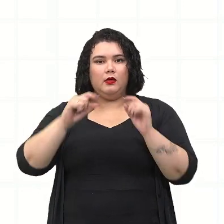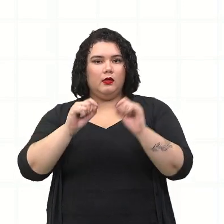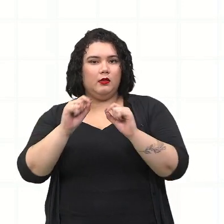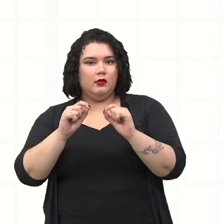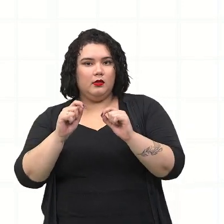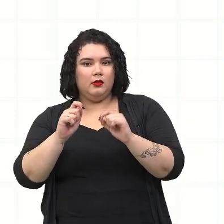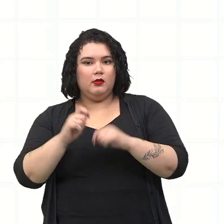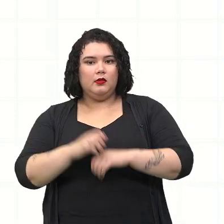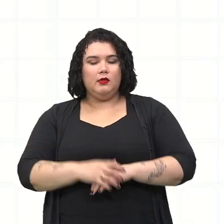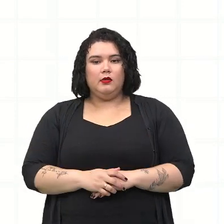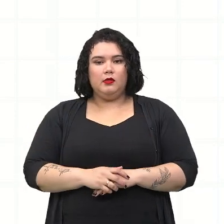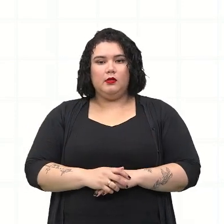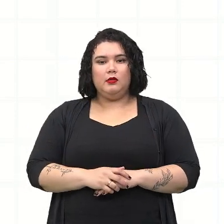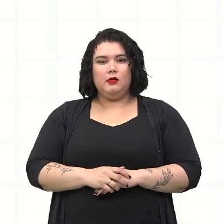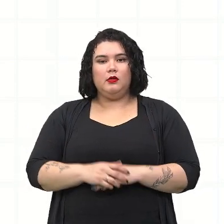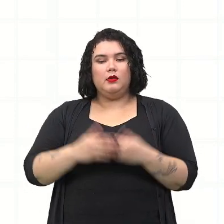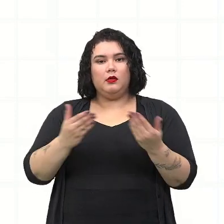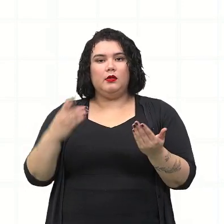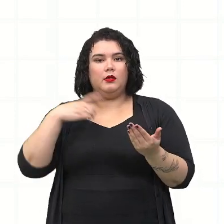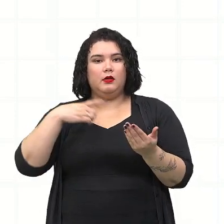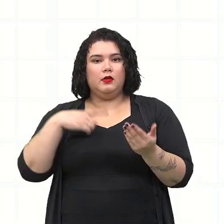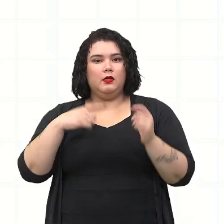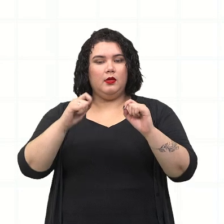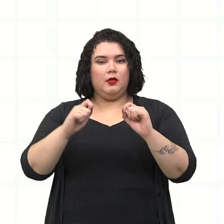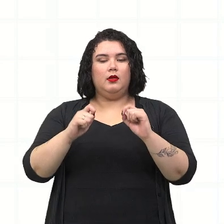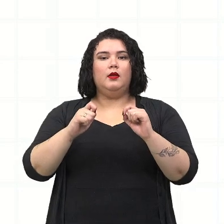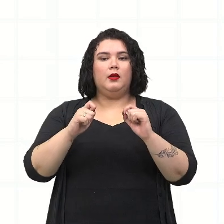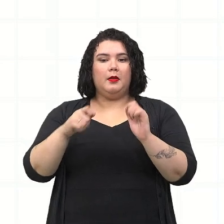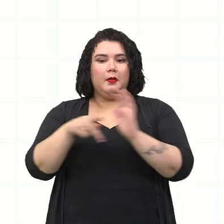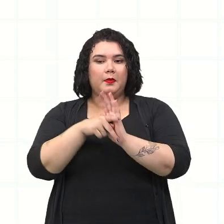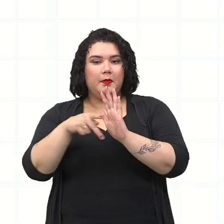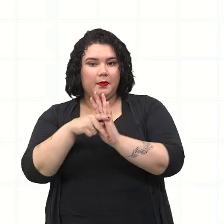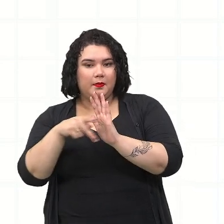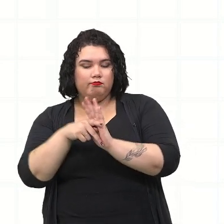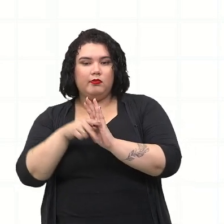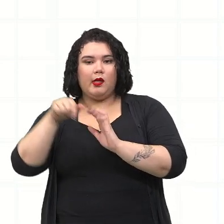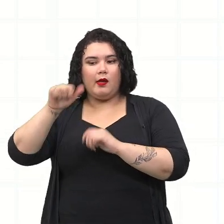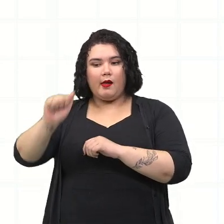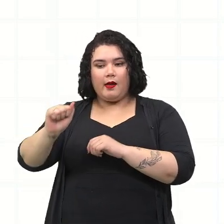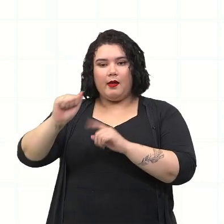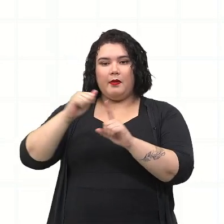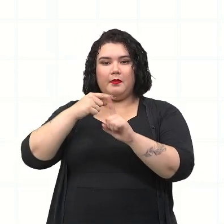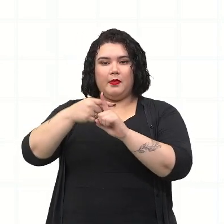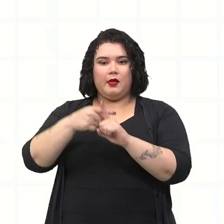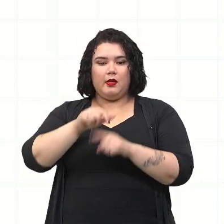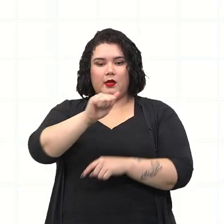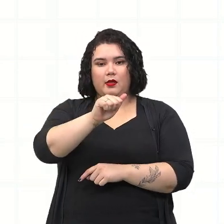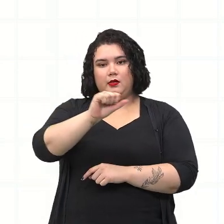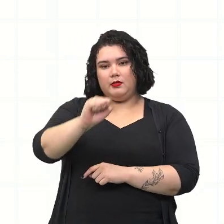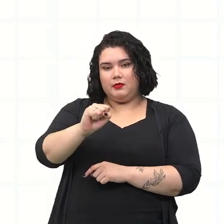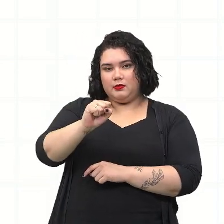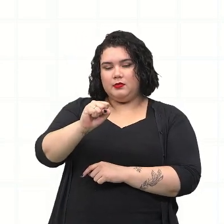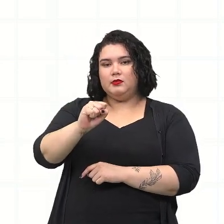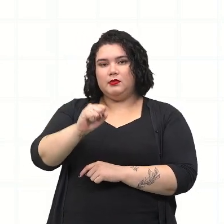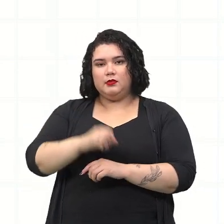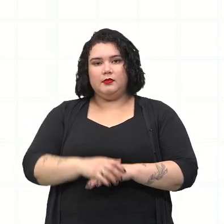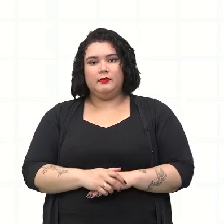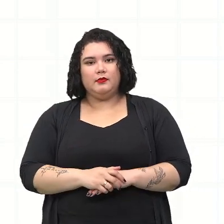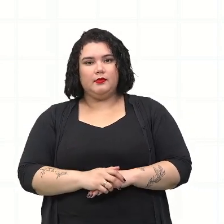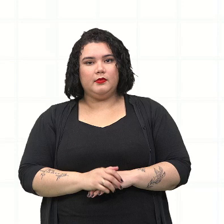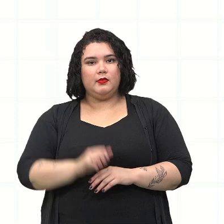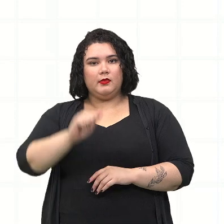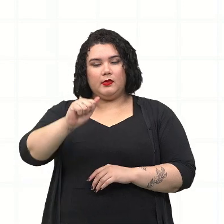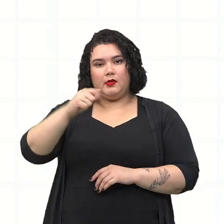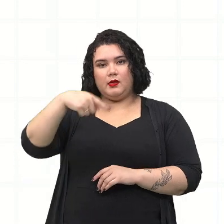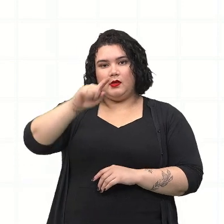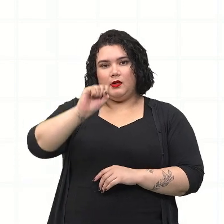E a mais as também se funde ali para fazer a crase e juntar a preposição com o artigo,